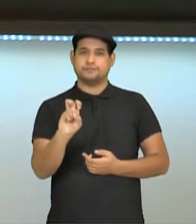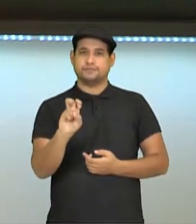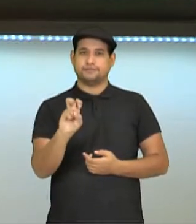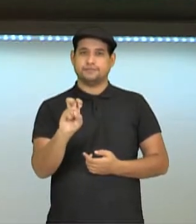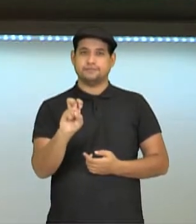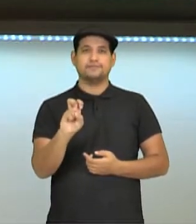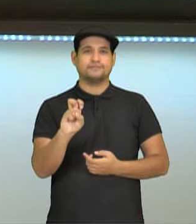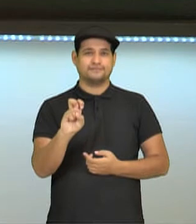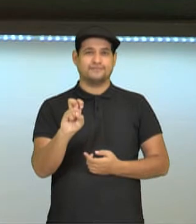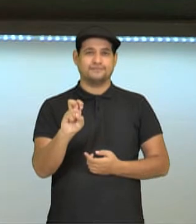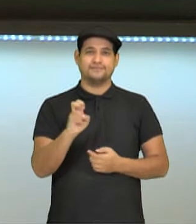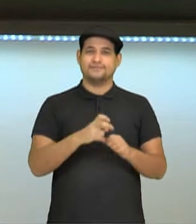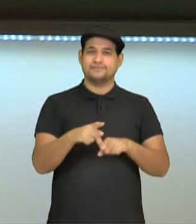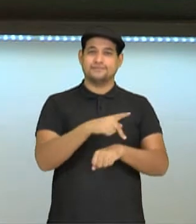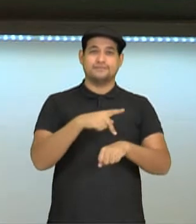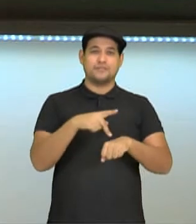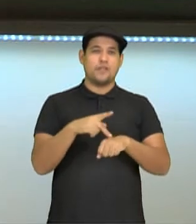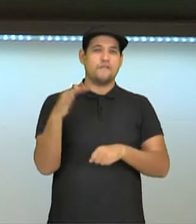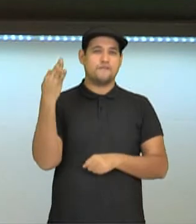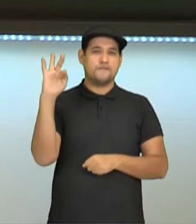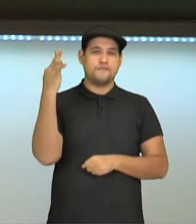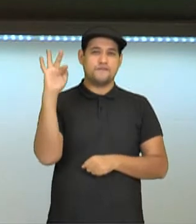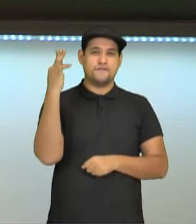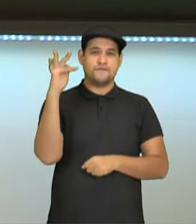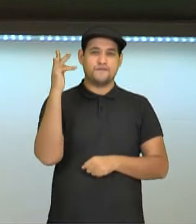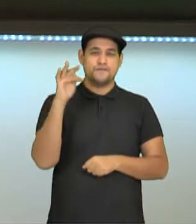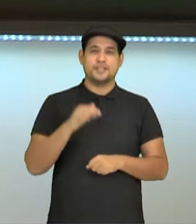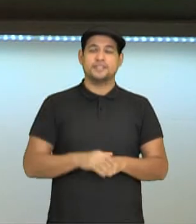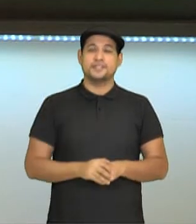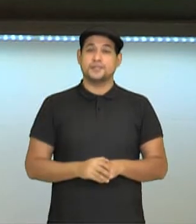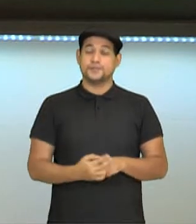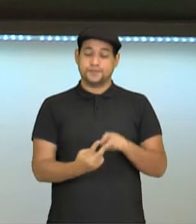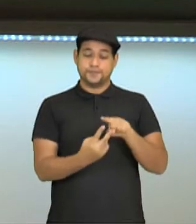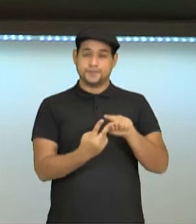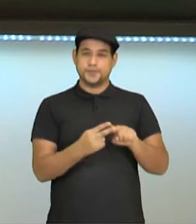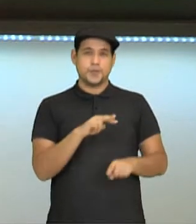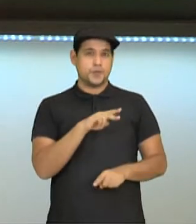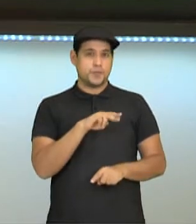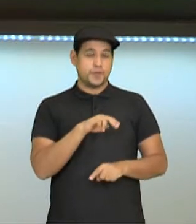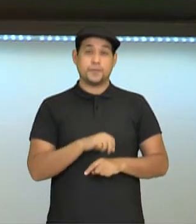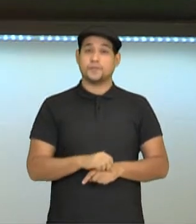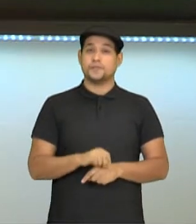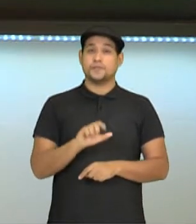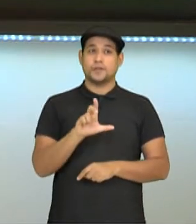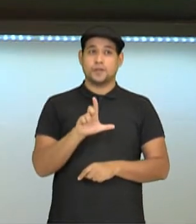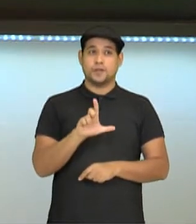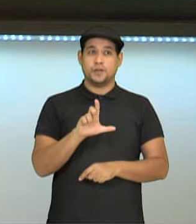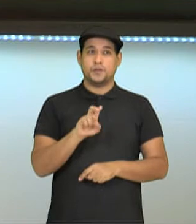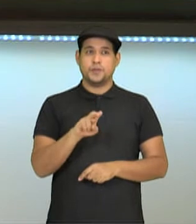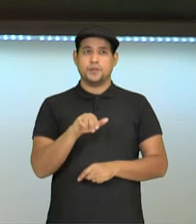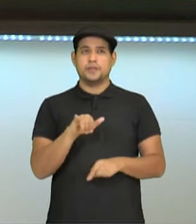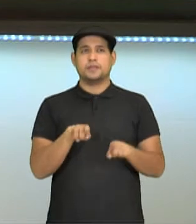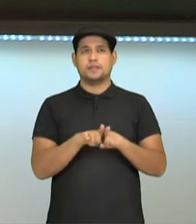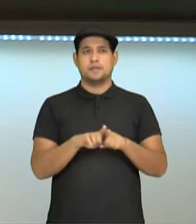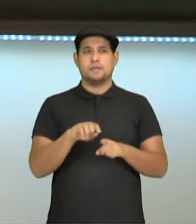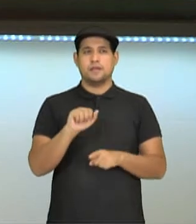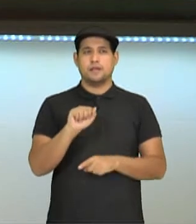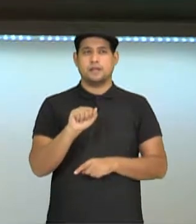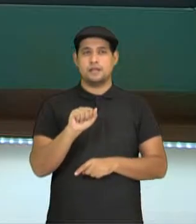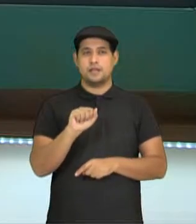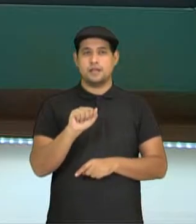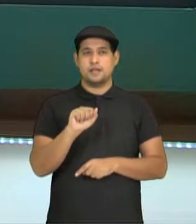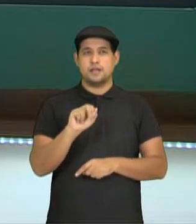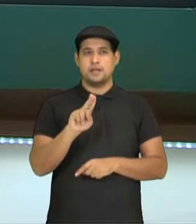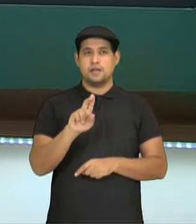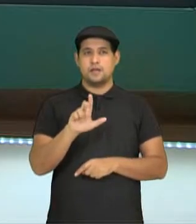1895, na França, quando os dois irmãos, Louis e Auguste Lumière, projetaram